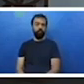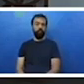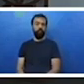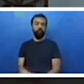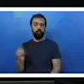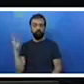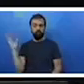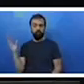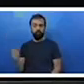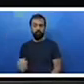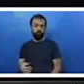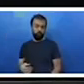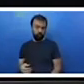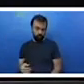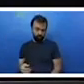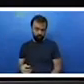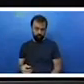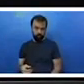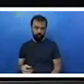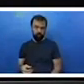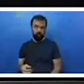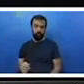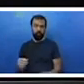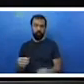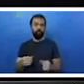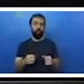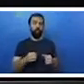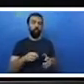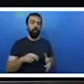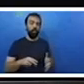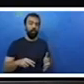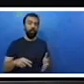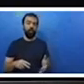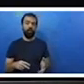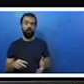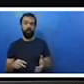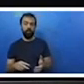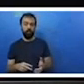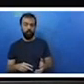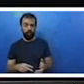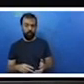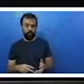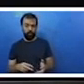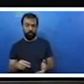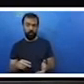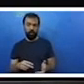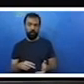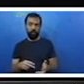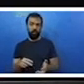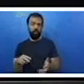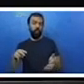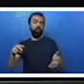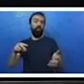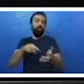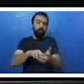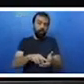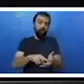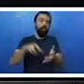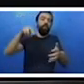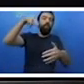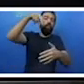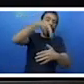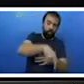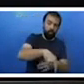A passagem de muros ou paredes, então o praticante ele dá um impulso no muro ou na parede com os pés e se utiliza desse movimento de impulso para